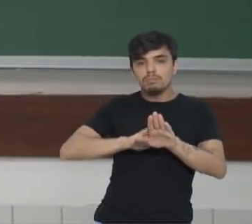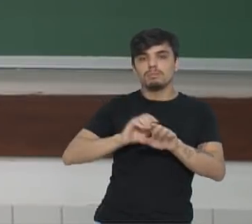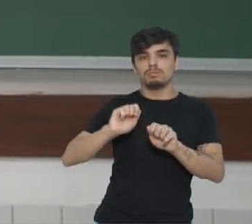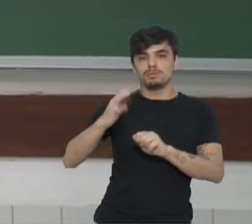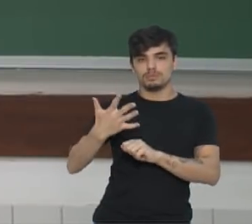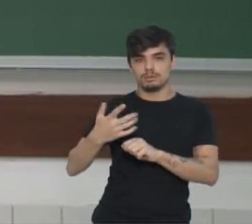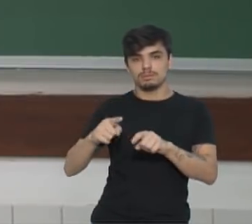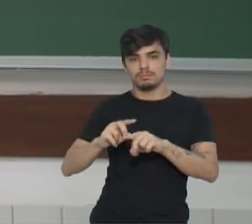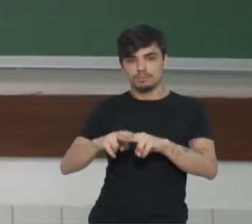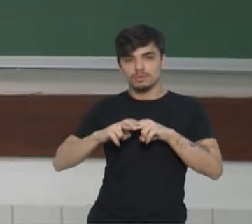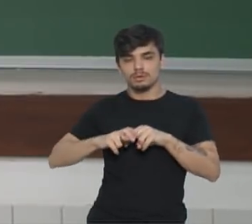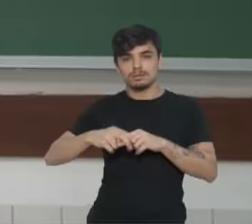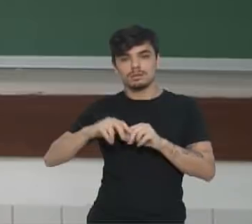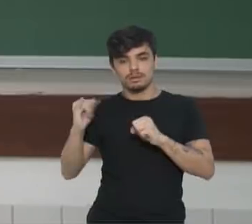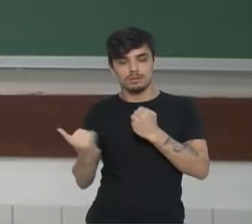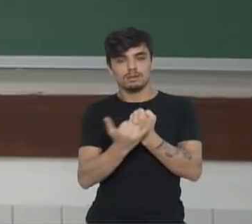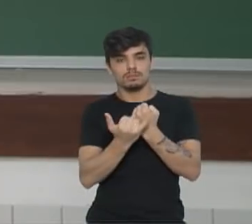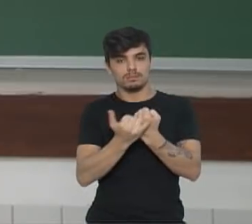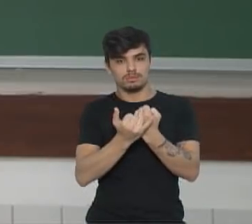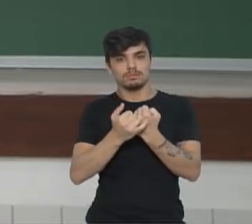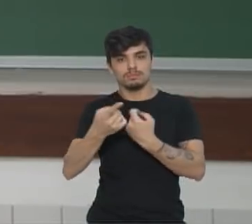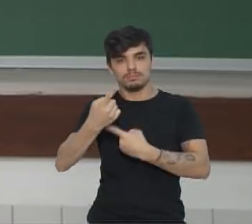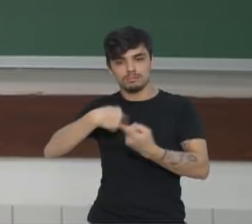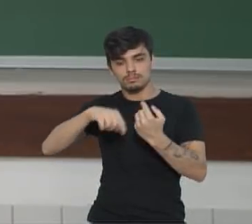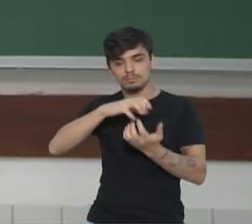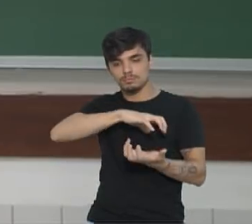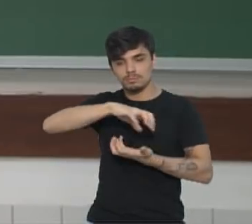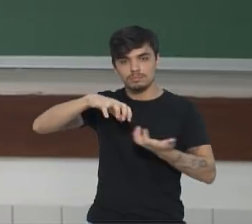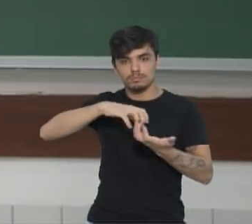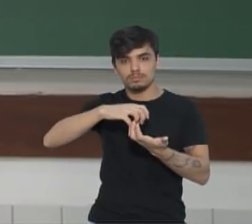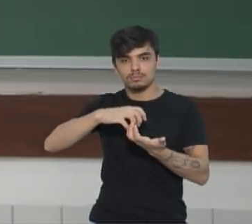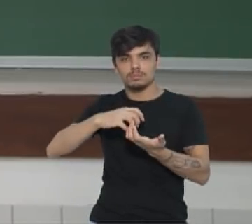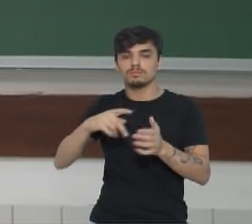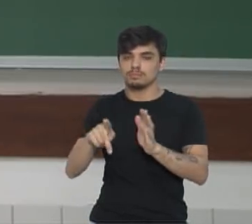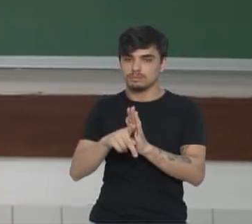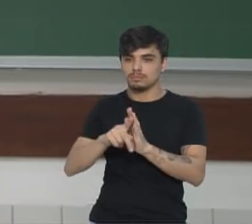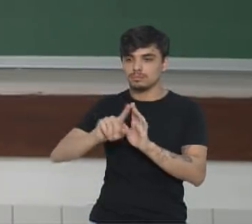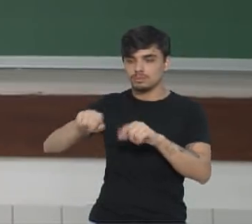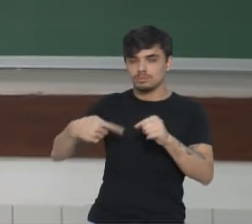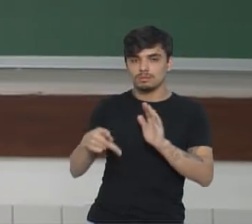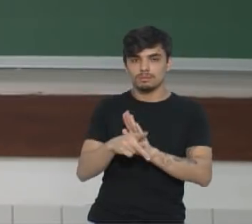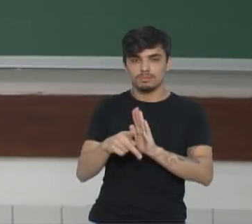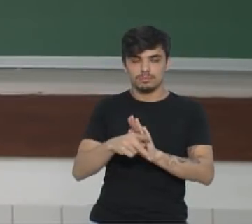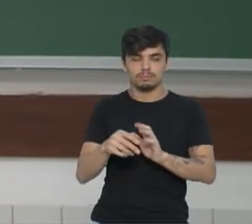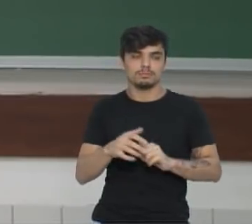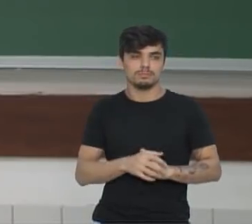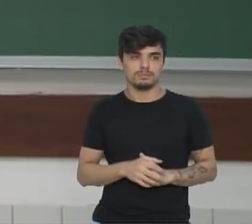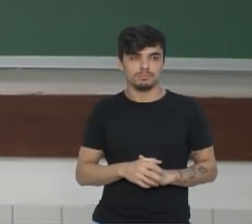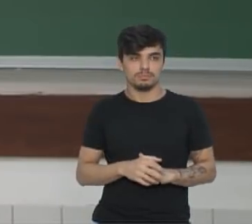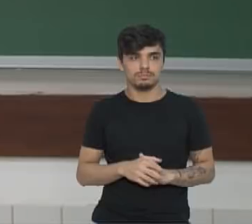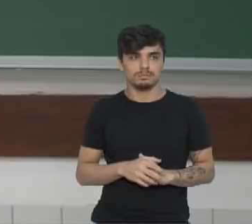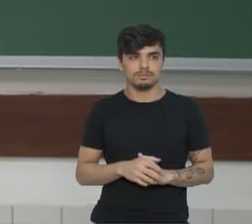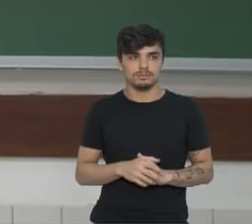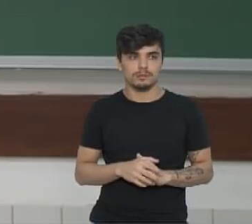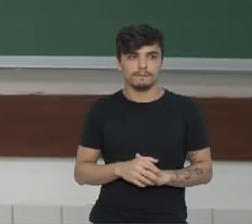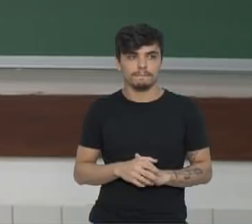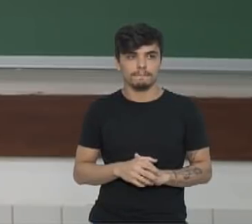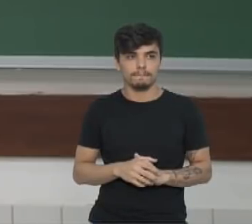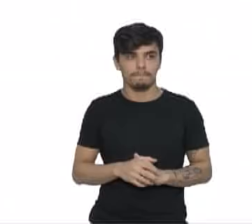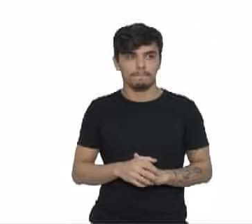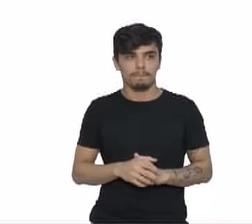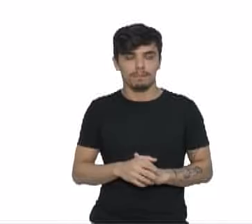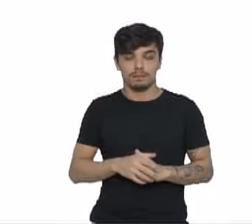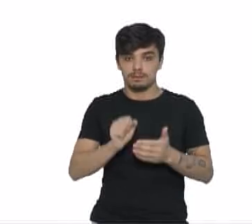Revolucionário por trair a Revolução e guilhotinar o próprio Robespierre. O que traz para